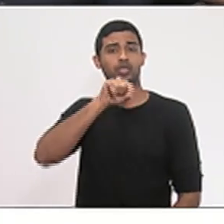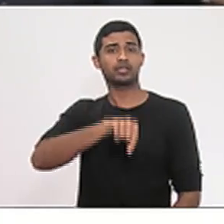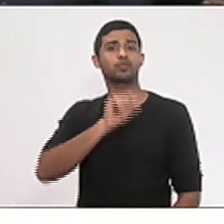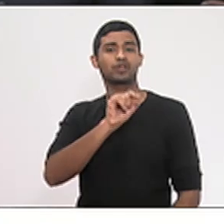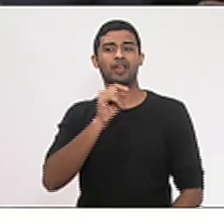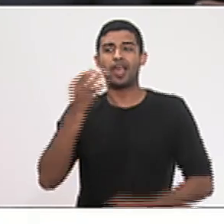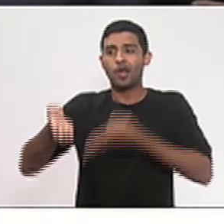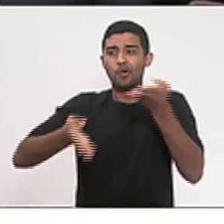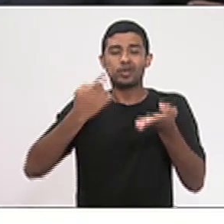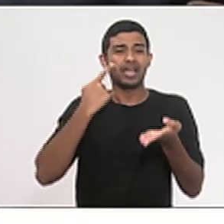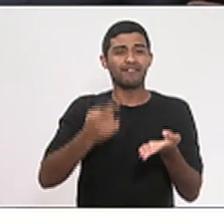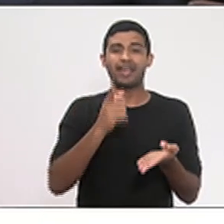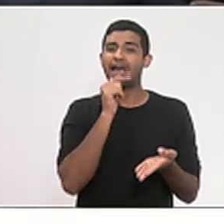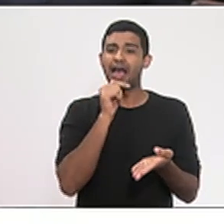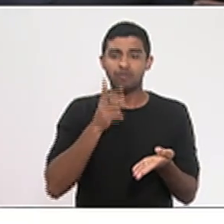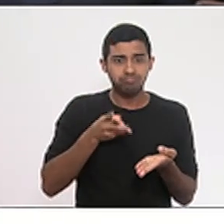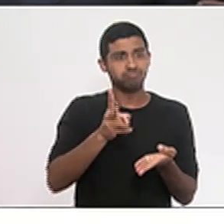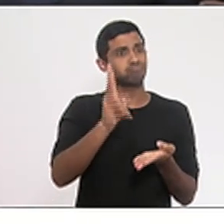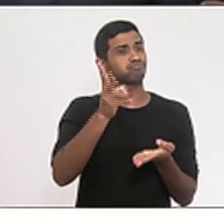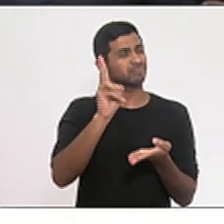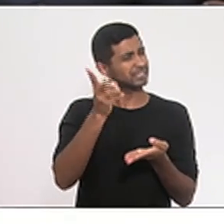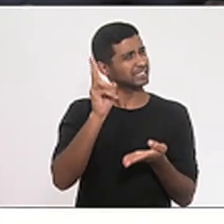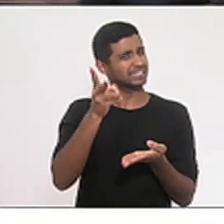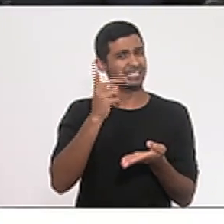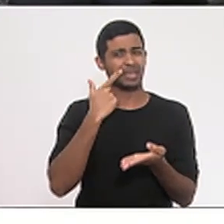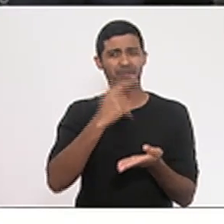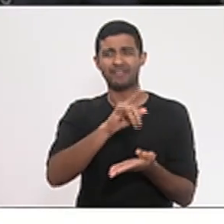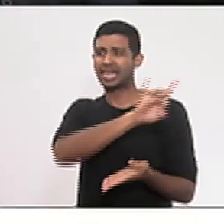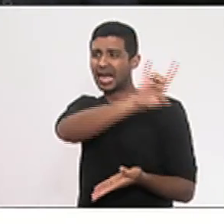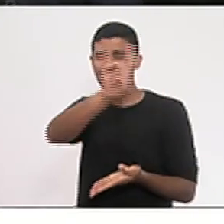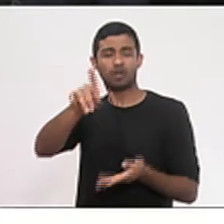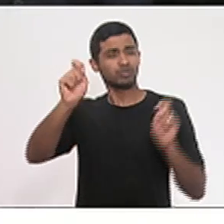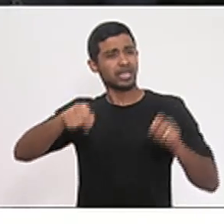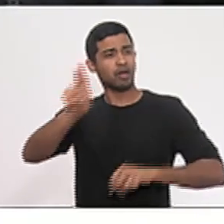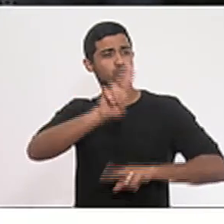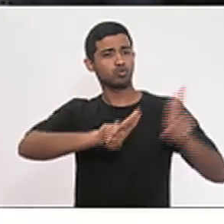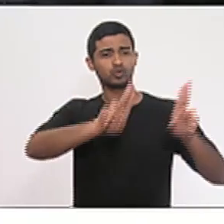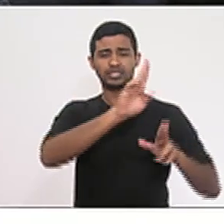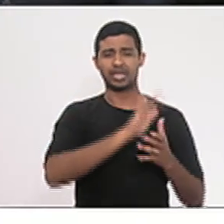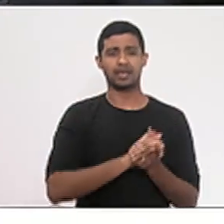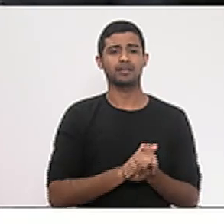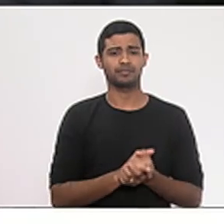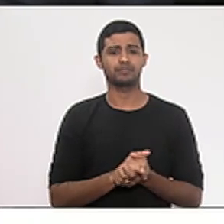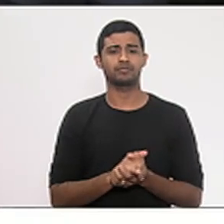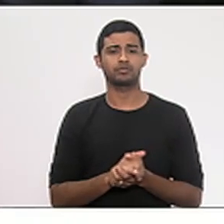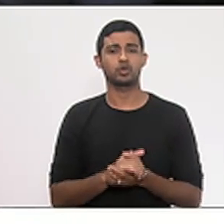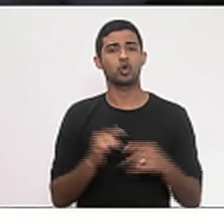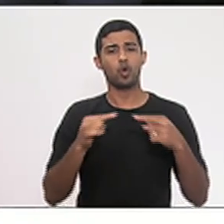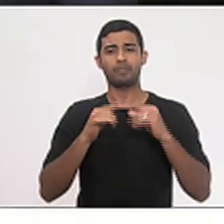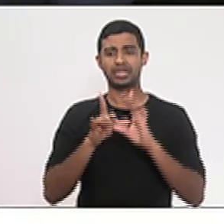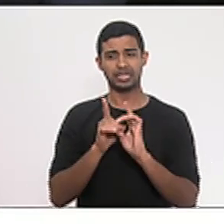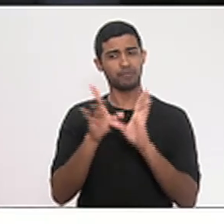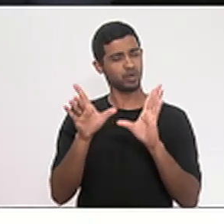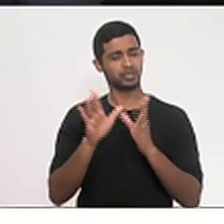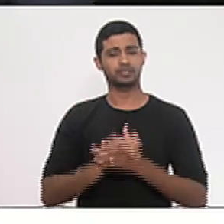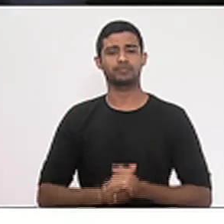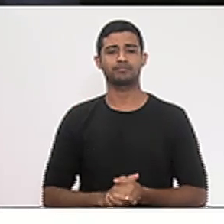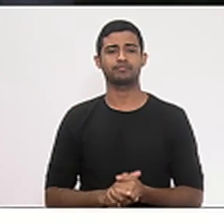para que esse líquido precioso esteja sempre à disposição de todos, da forma mais democrática